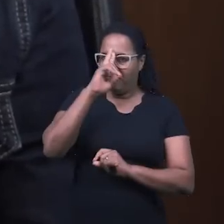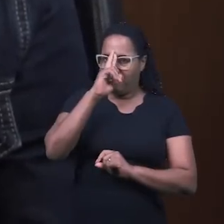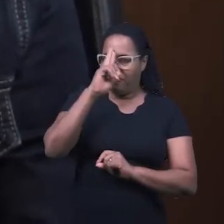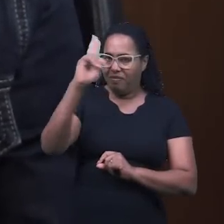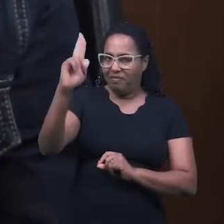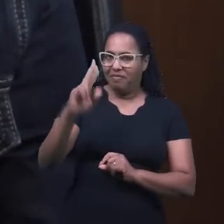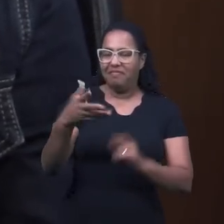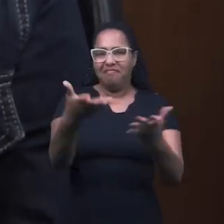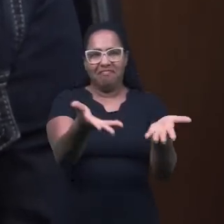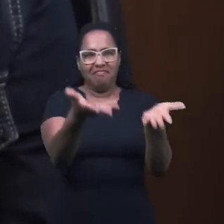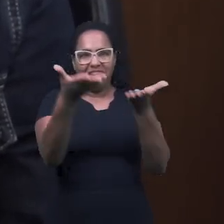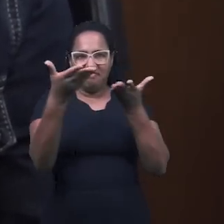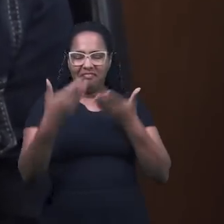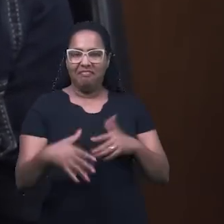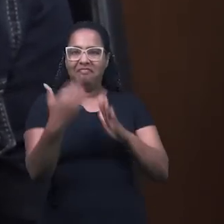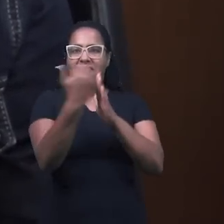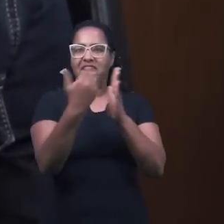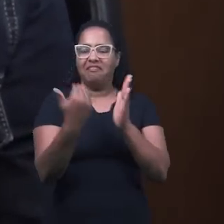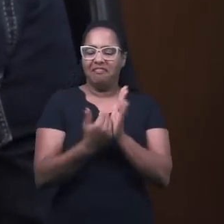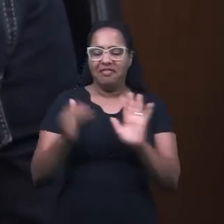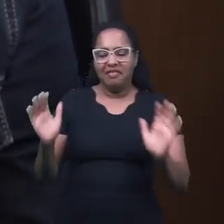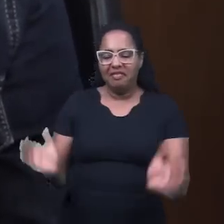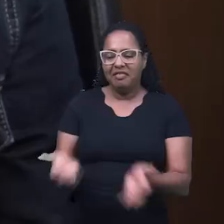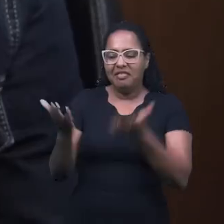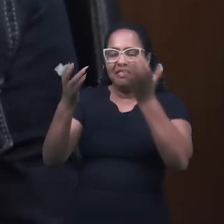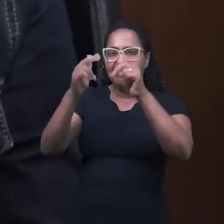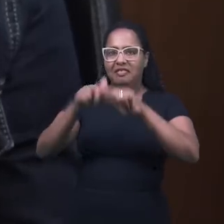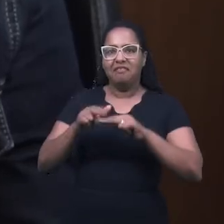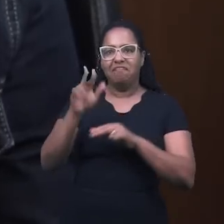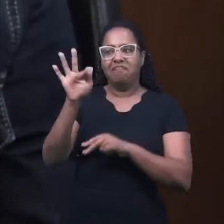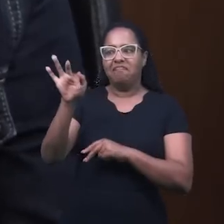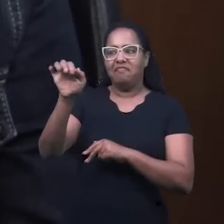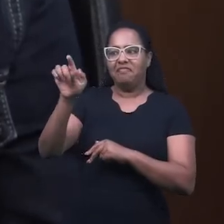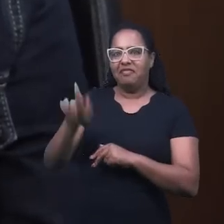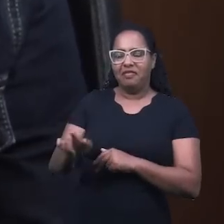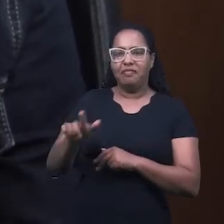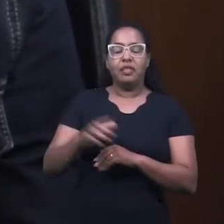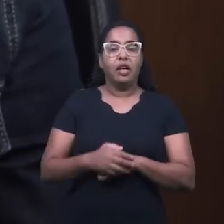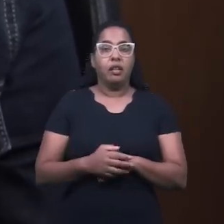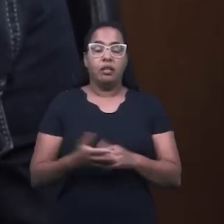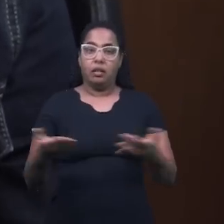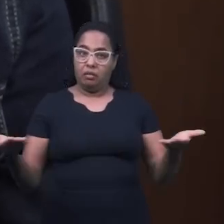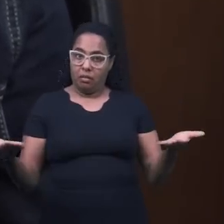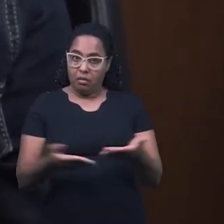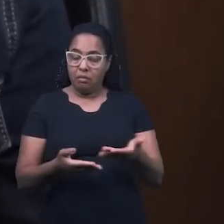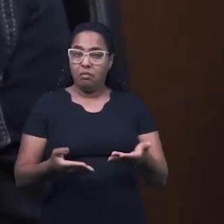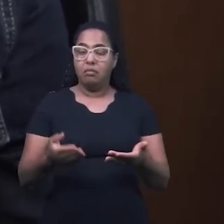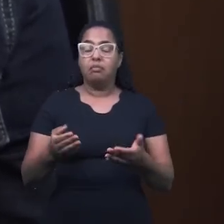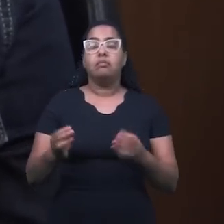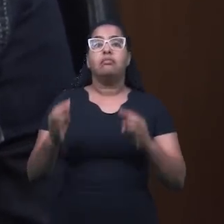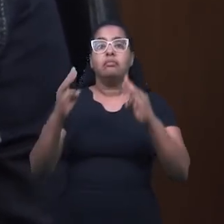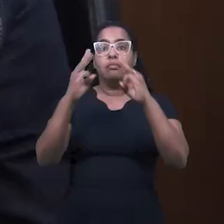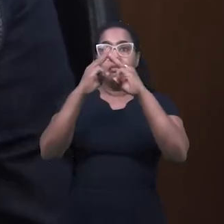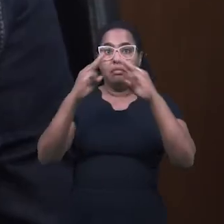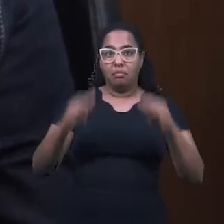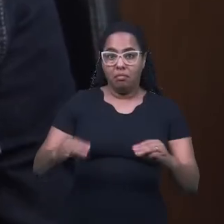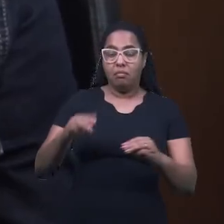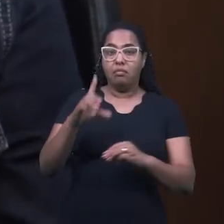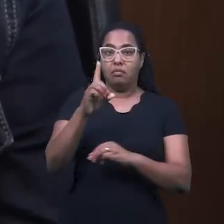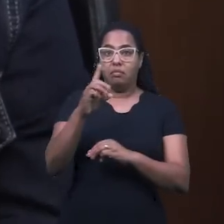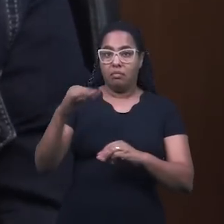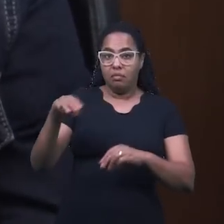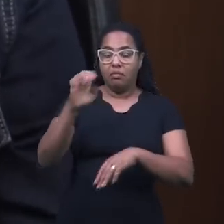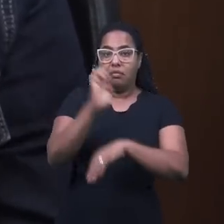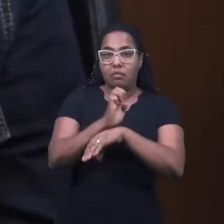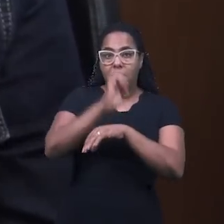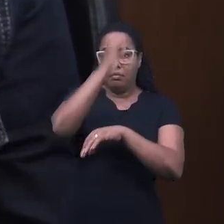A paz do Senhor. Sejam bem-vindos ao programa Movidos pela Fé. Nós estamos falando direto do Manaim de Domingos Martins,